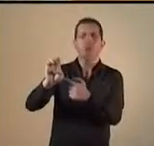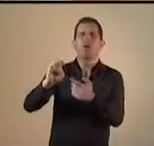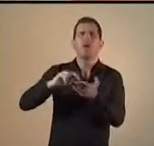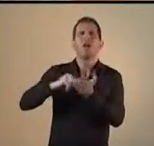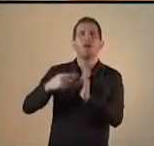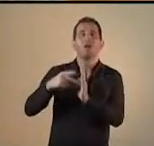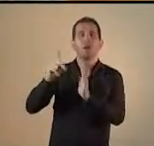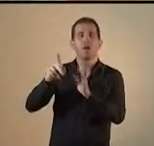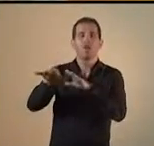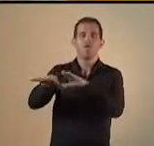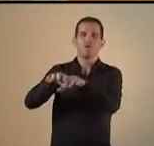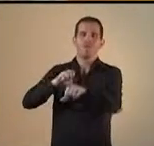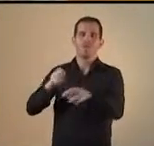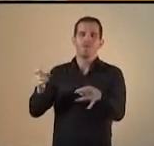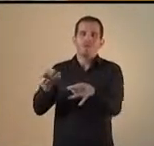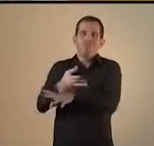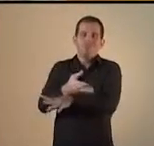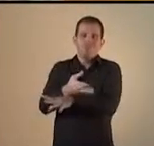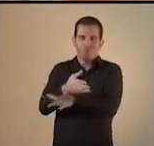ensino superior.